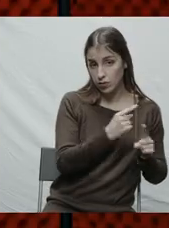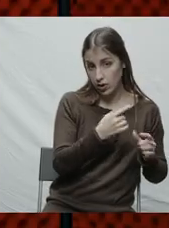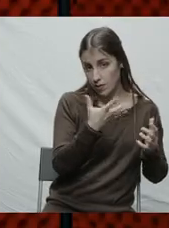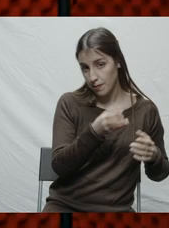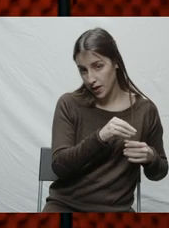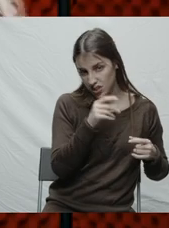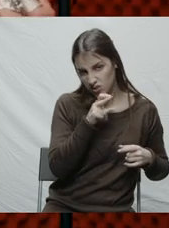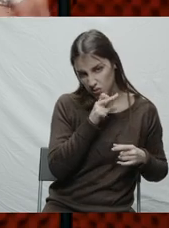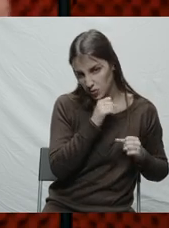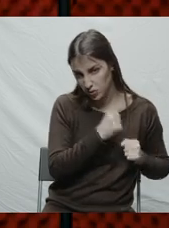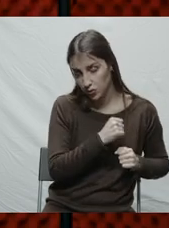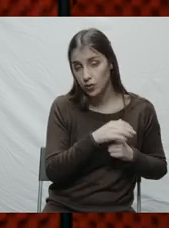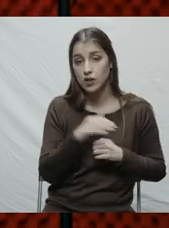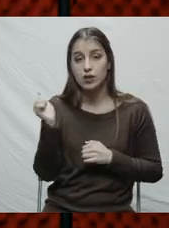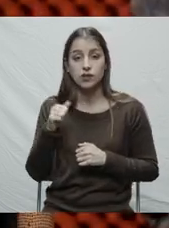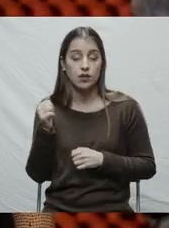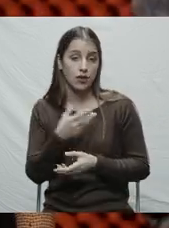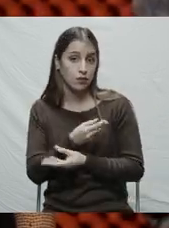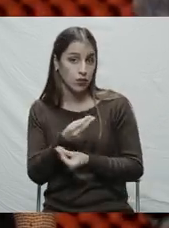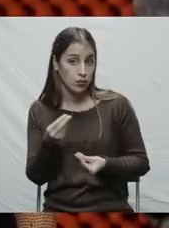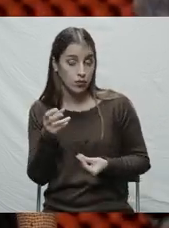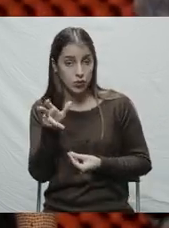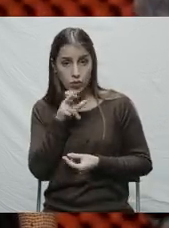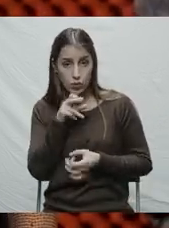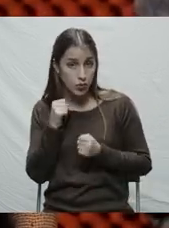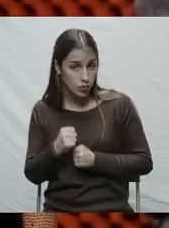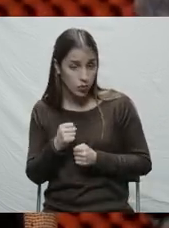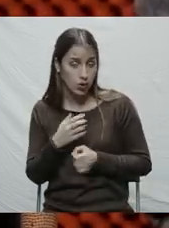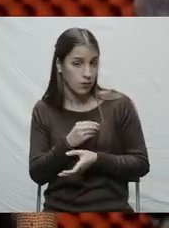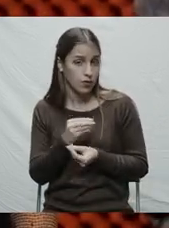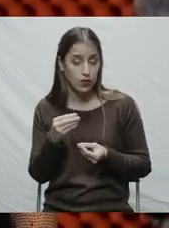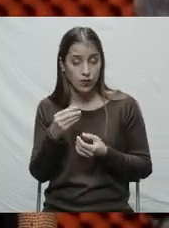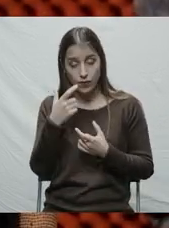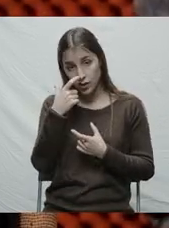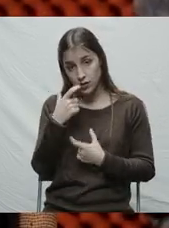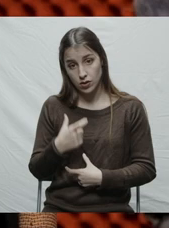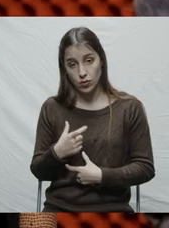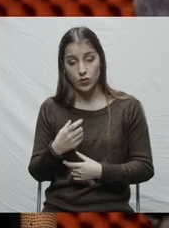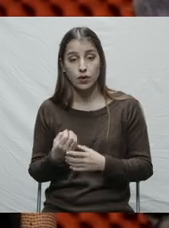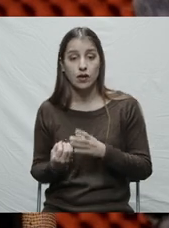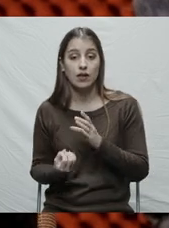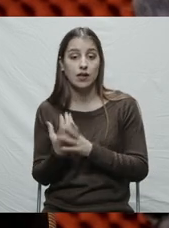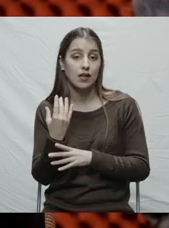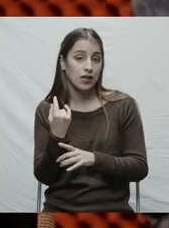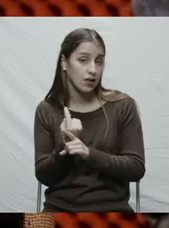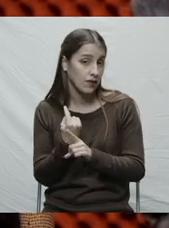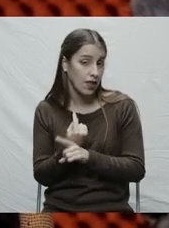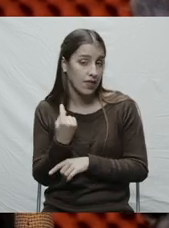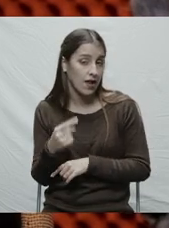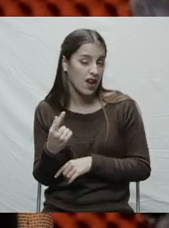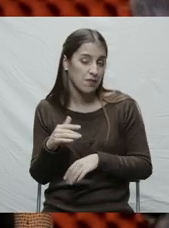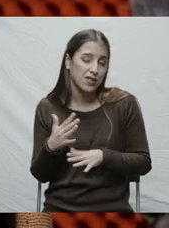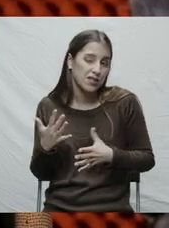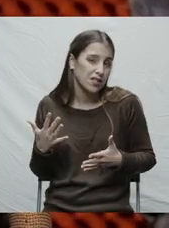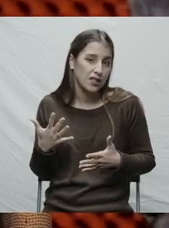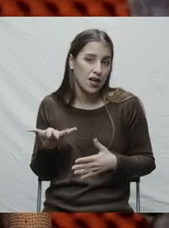chato, mais duro, sim, é é mais. chato, é muito duro, é muito físico, ou seja, é uma coisa que não tem nada de. Tem uma criatividade, mas é à partida, é